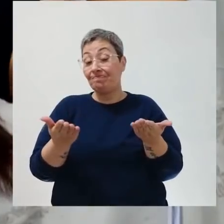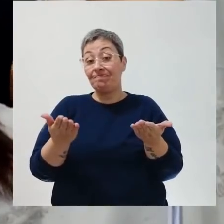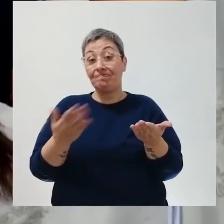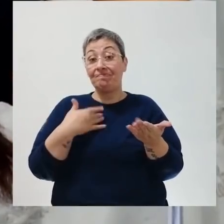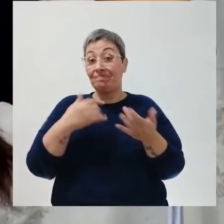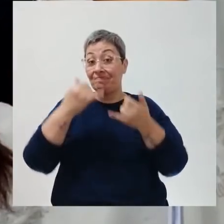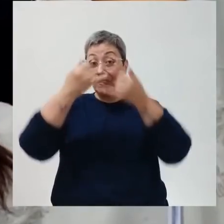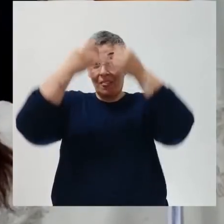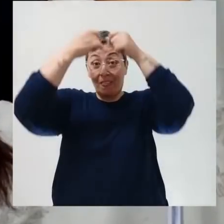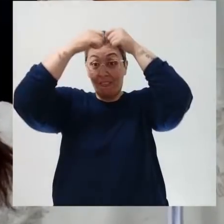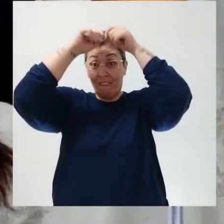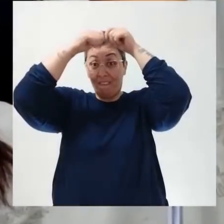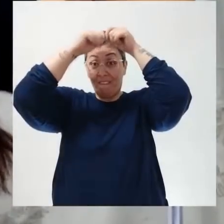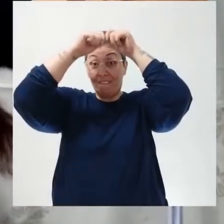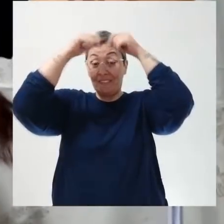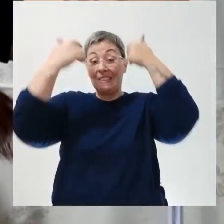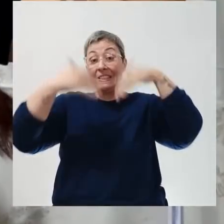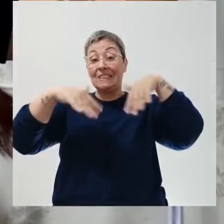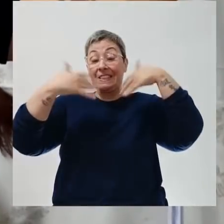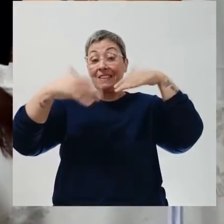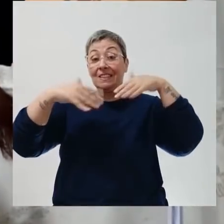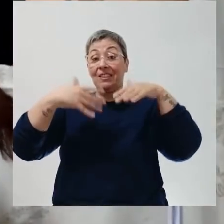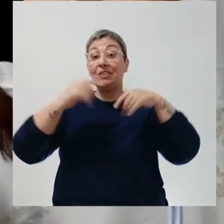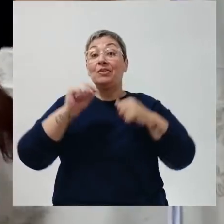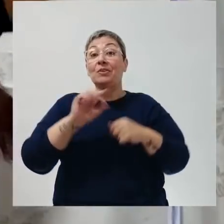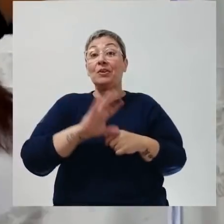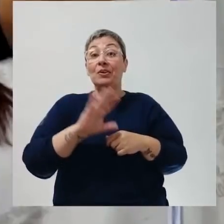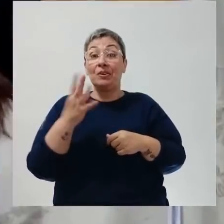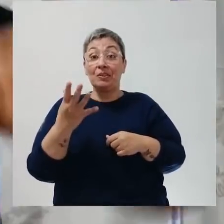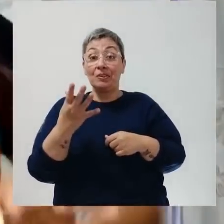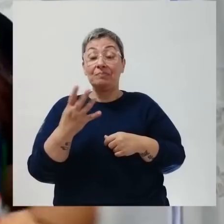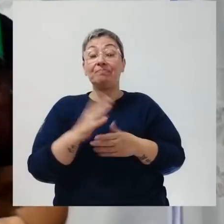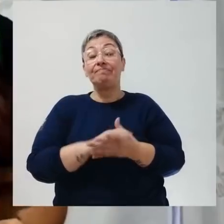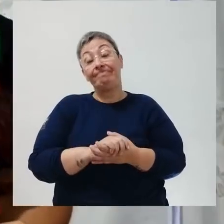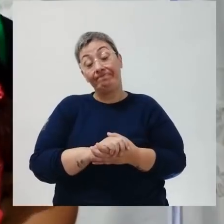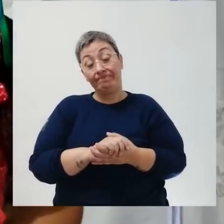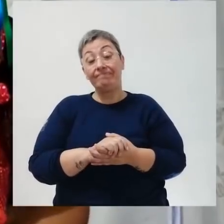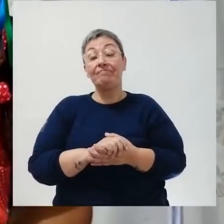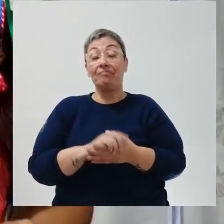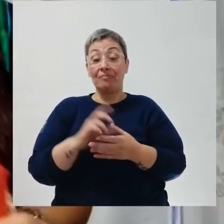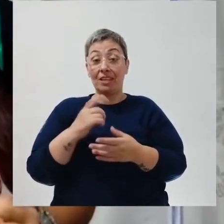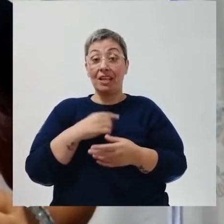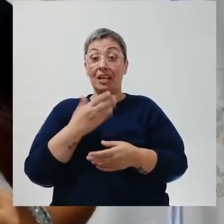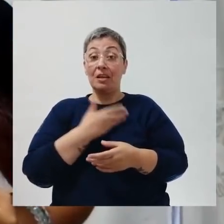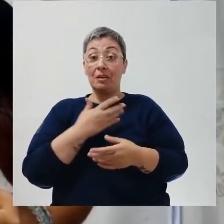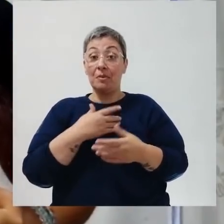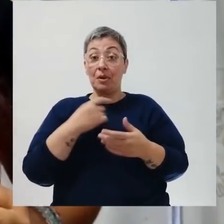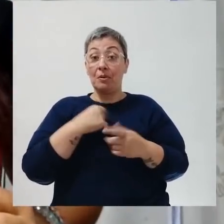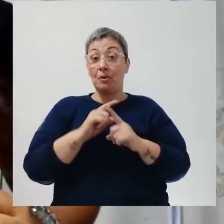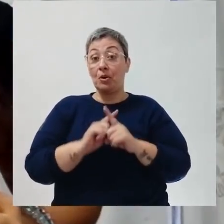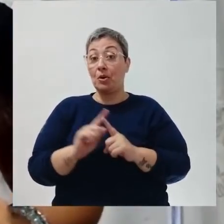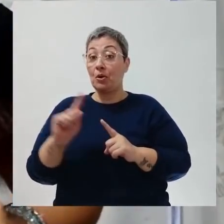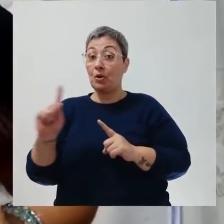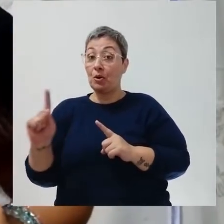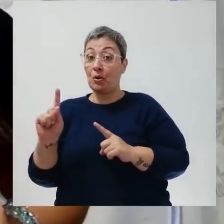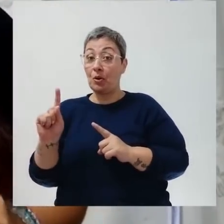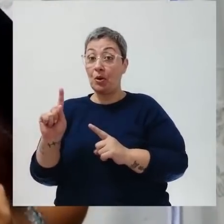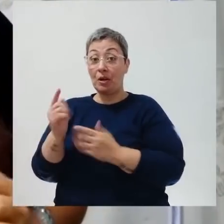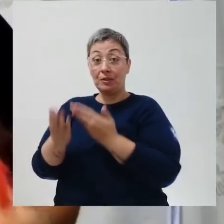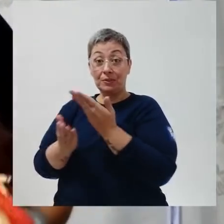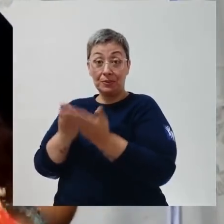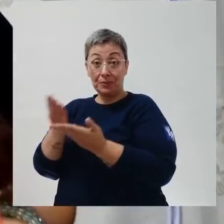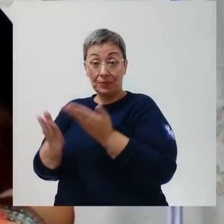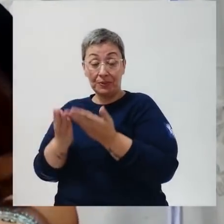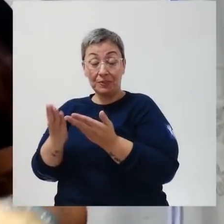Pegou piolho. Xiii! O que vai acontecer? Esse amiguinho vai para a central de